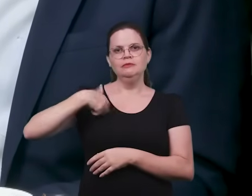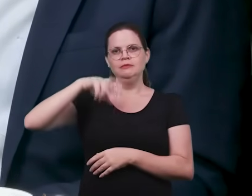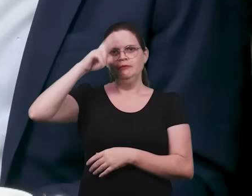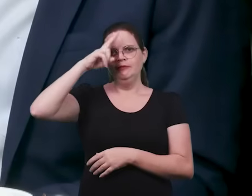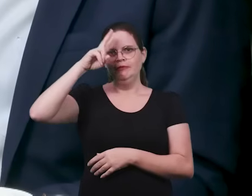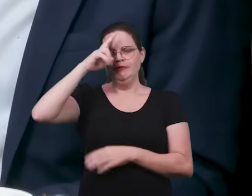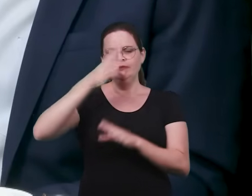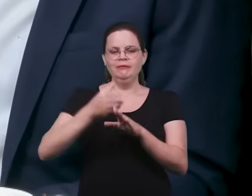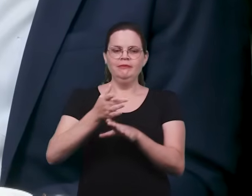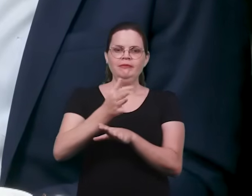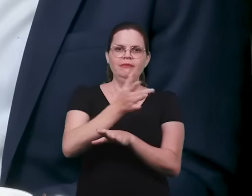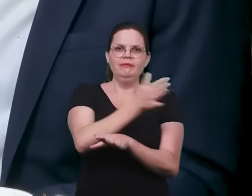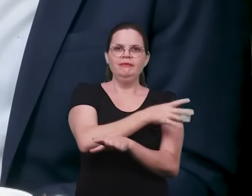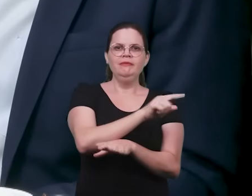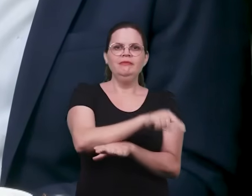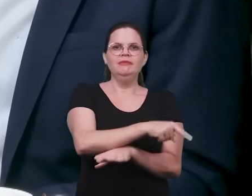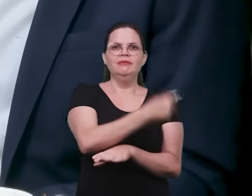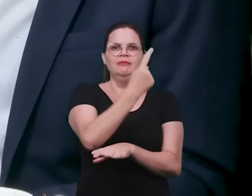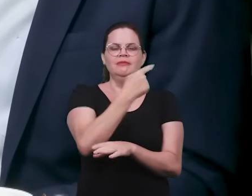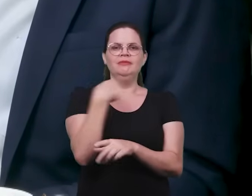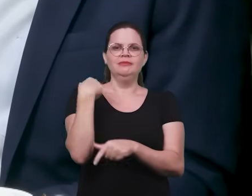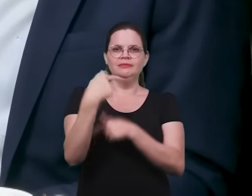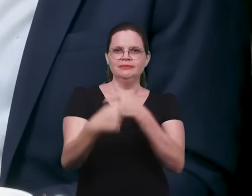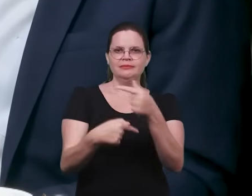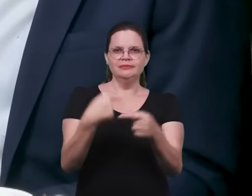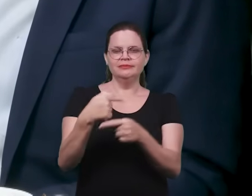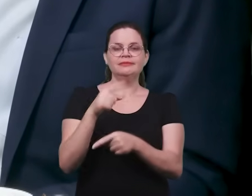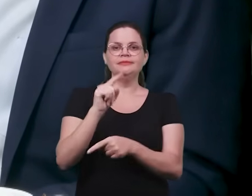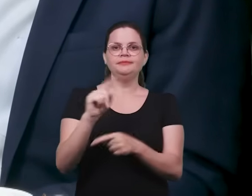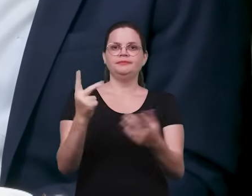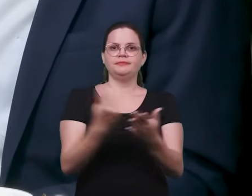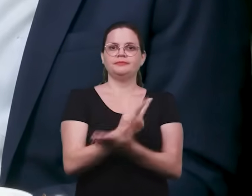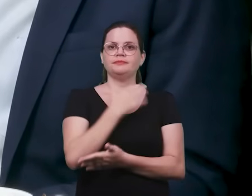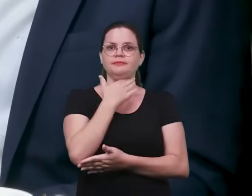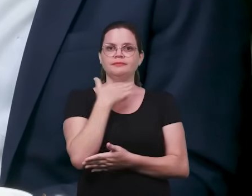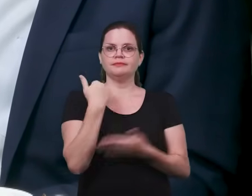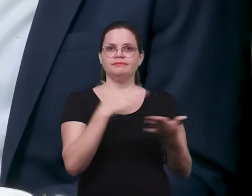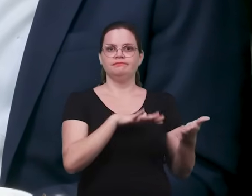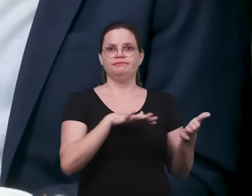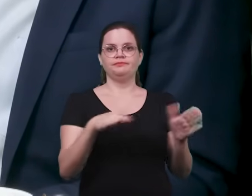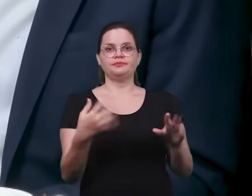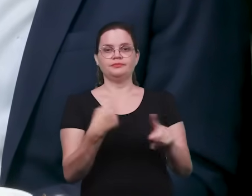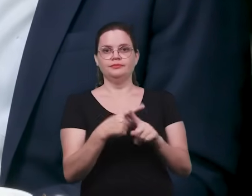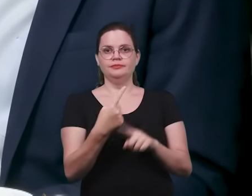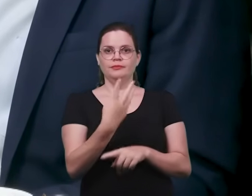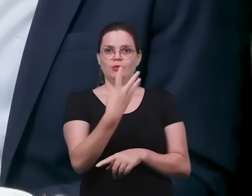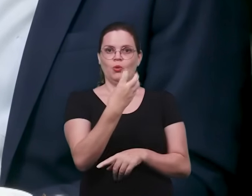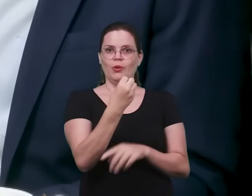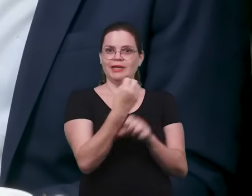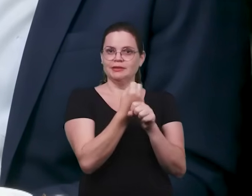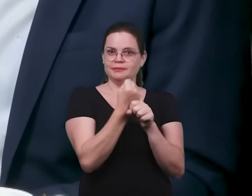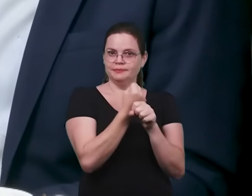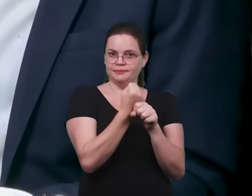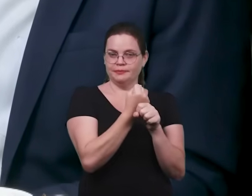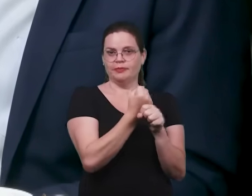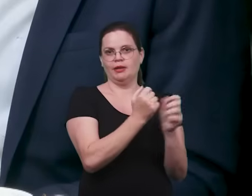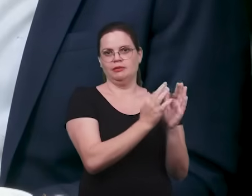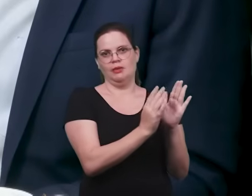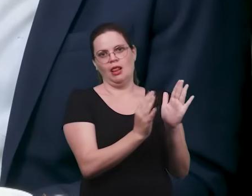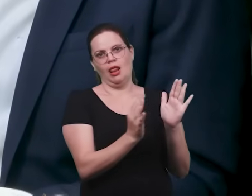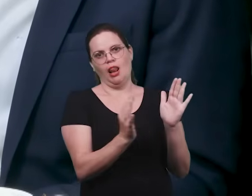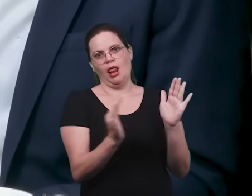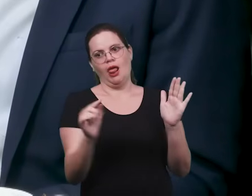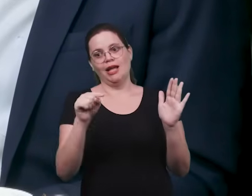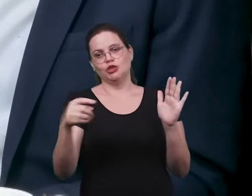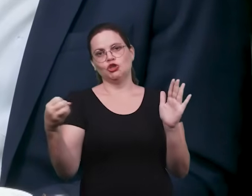morrido, porque o Senhor tinha jurado, depois de Cádiz Berneia, devido à incredulidade dos 10 espias, o Senhor